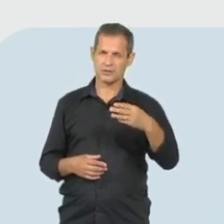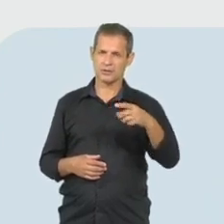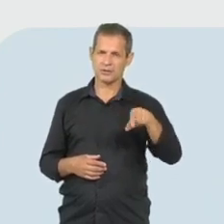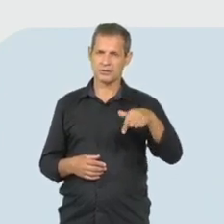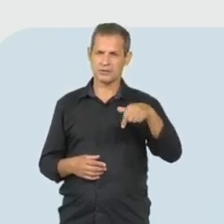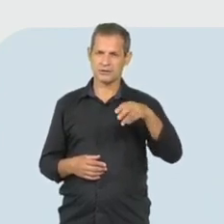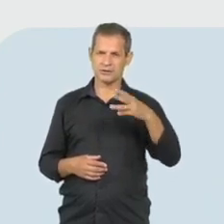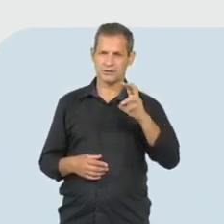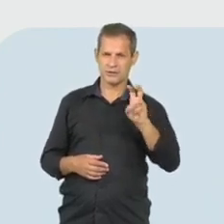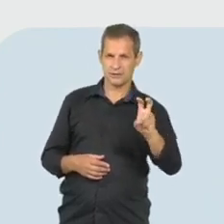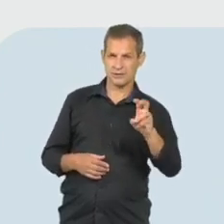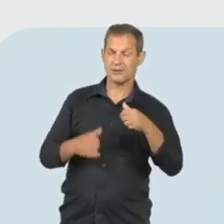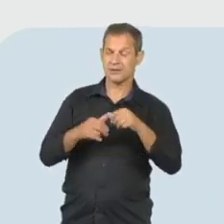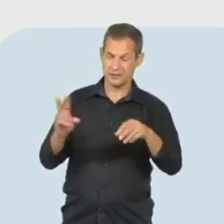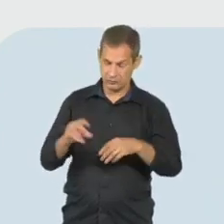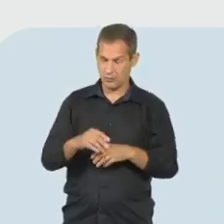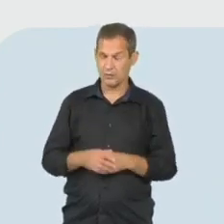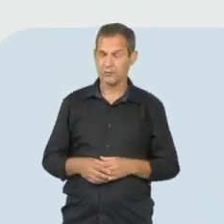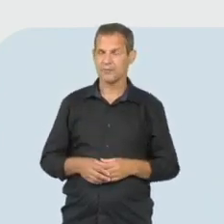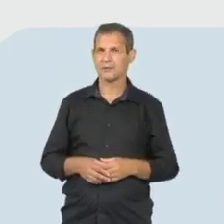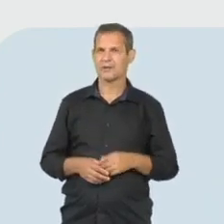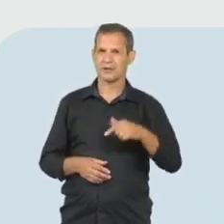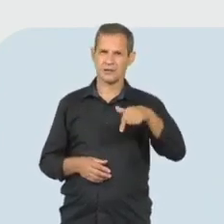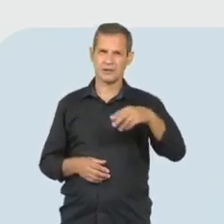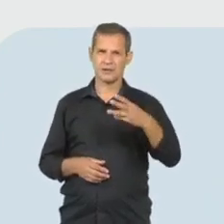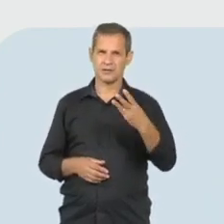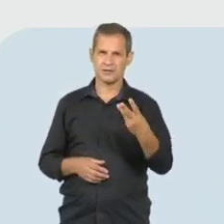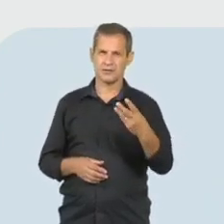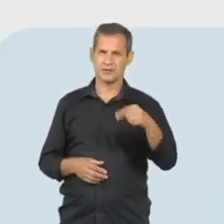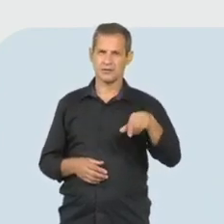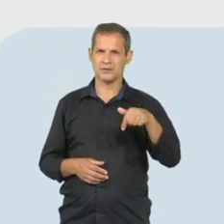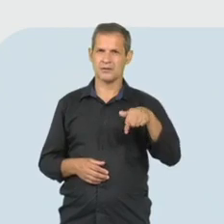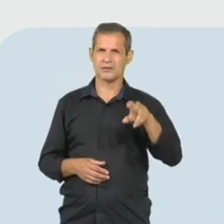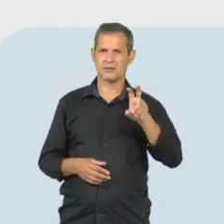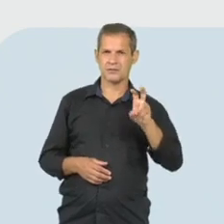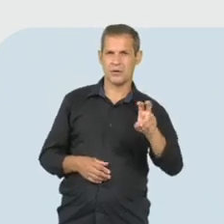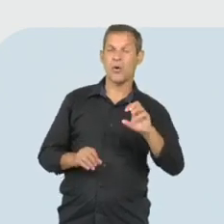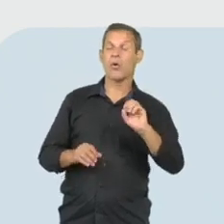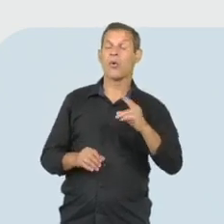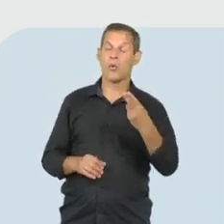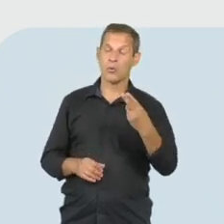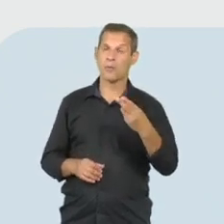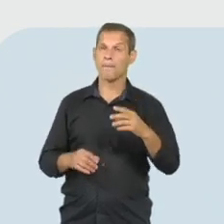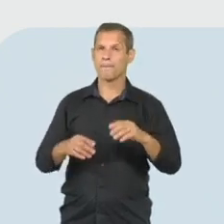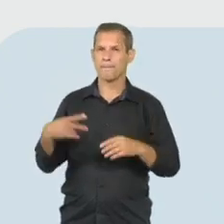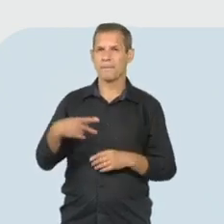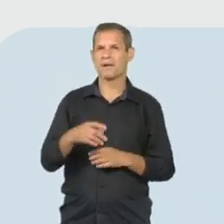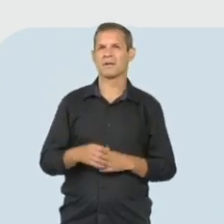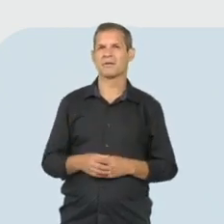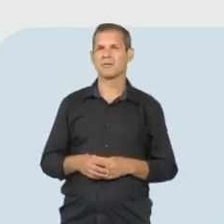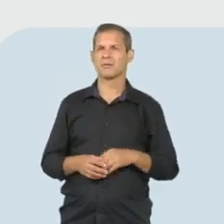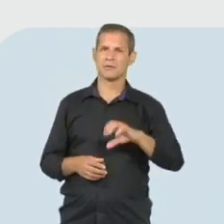73,75 seriam esses valores que vão estar aqui, 73,75. Ou maior que